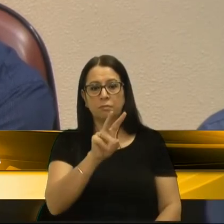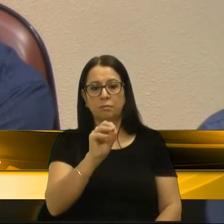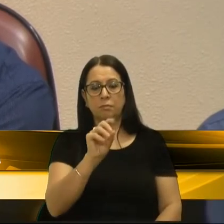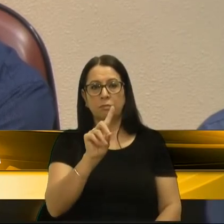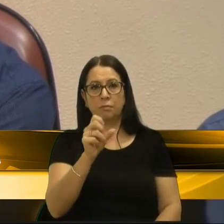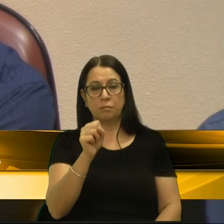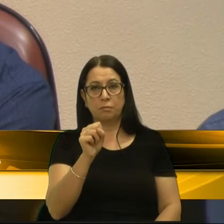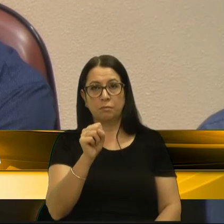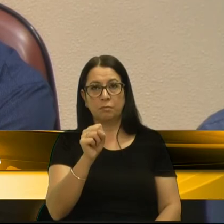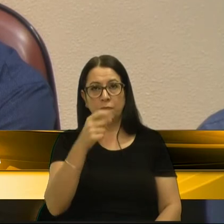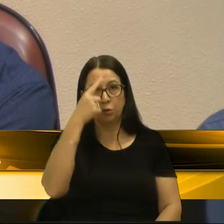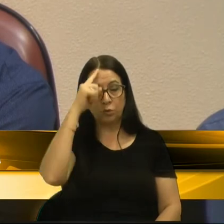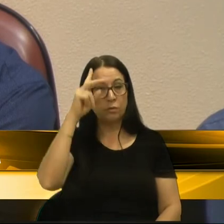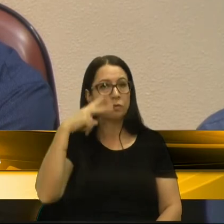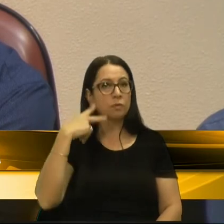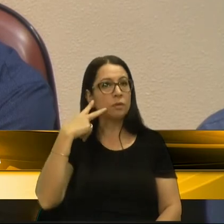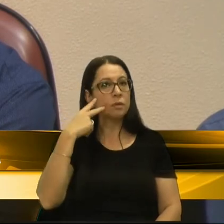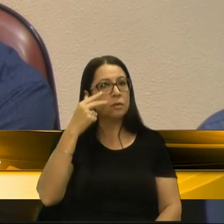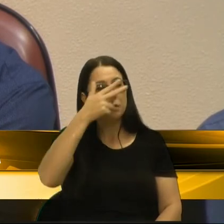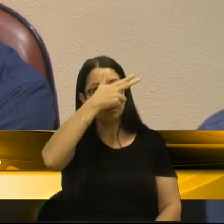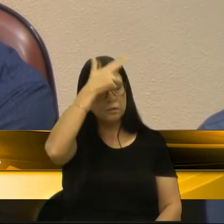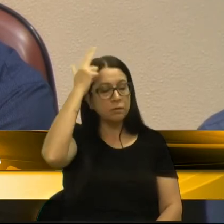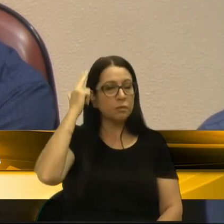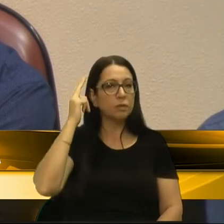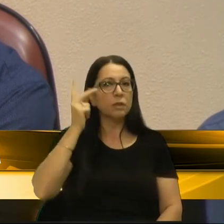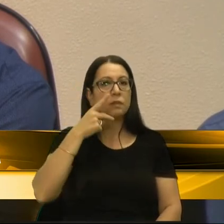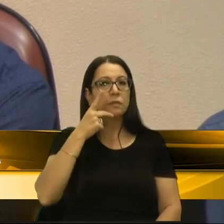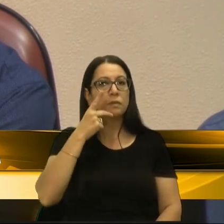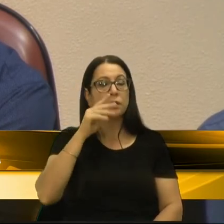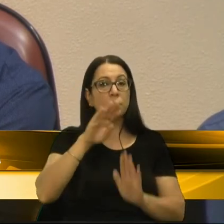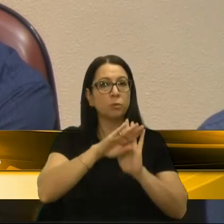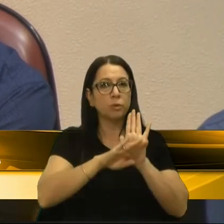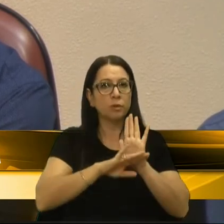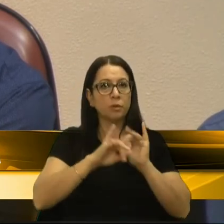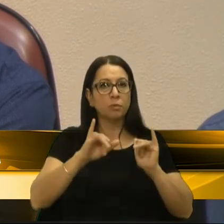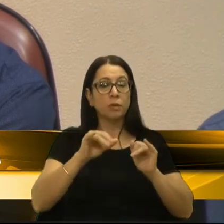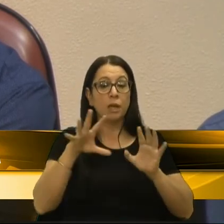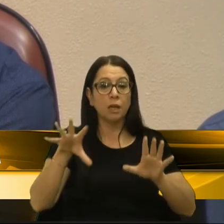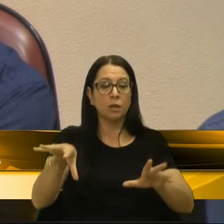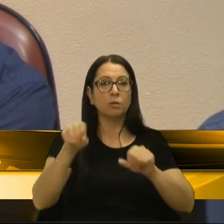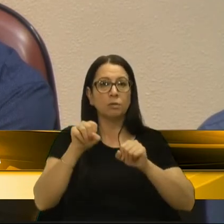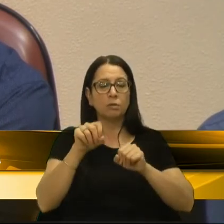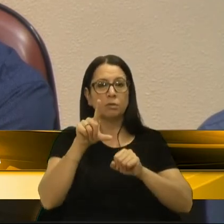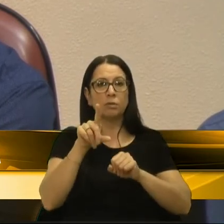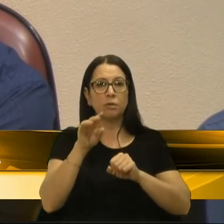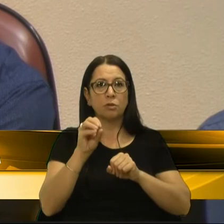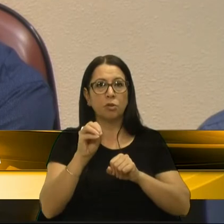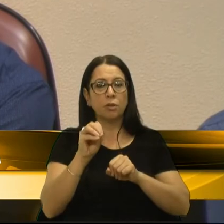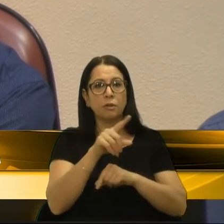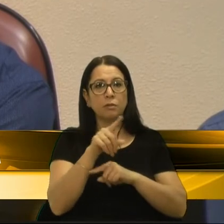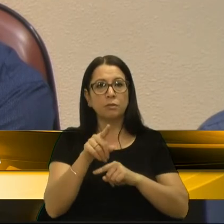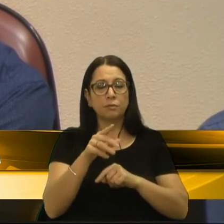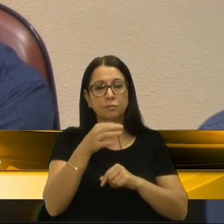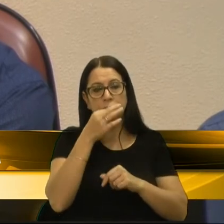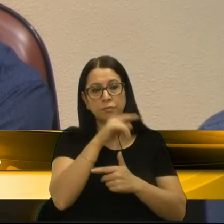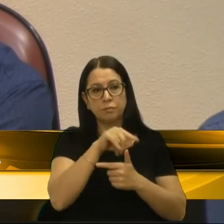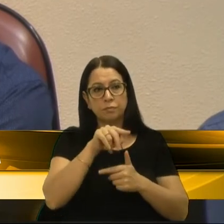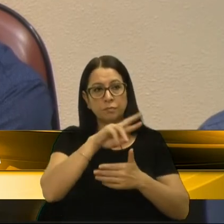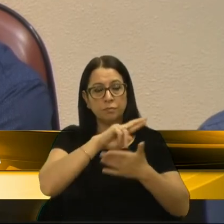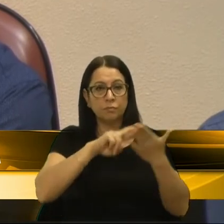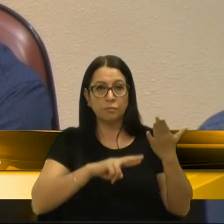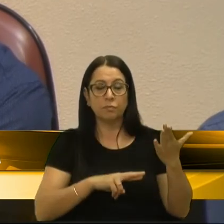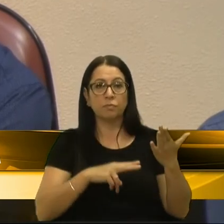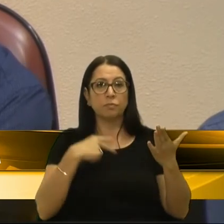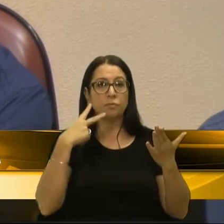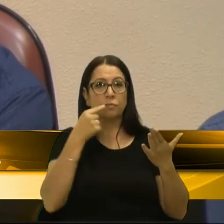172/2018, de autoria do vereador Flávio Cassina, que institui o programa Adote uma Lixeira no município de Caxias do Sul. Relator,